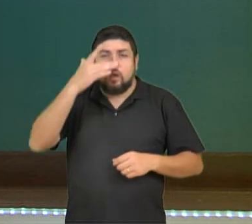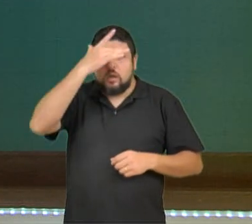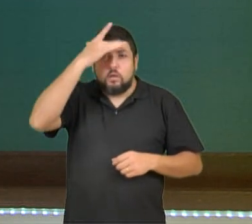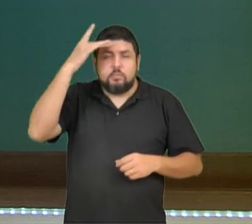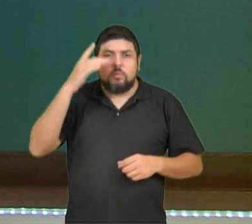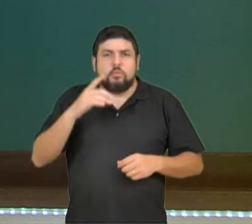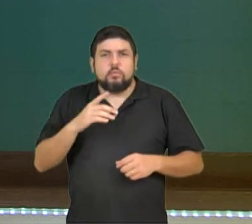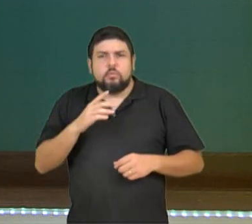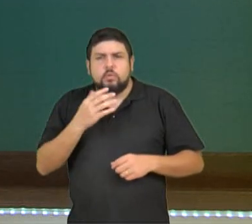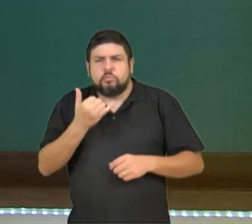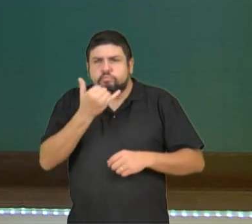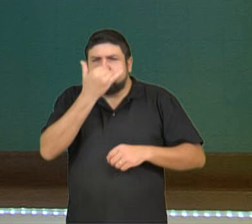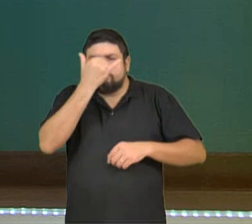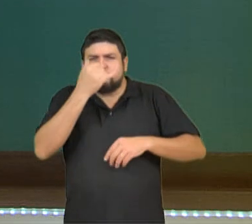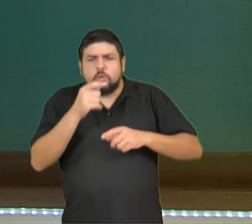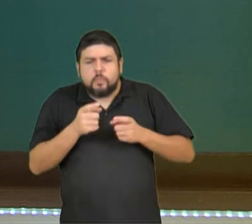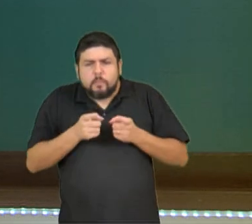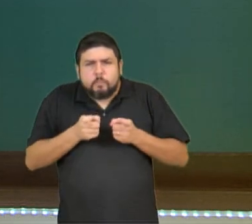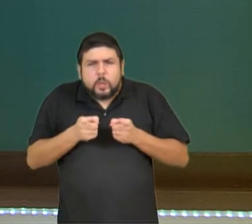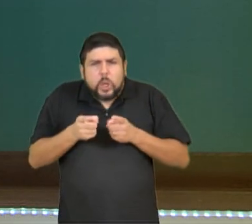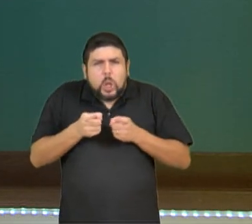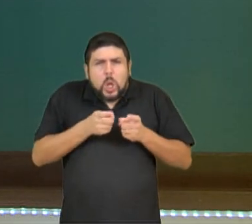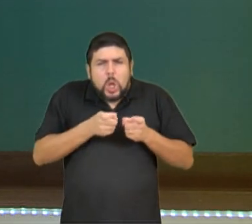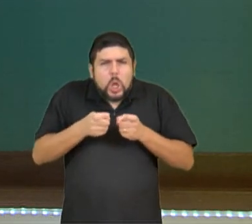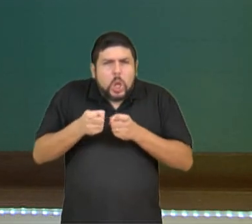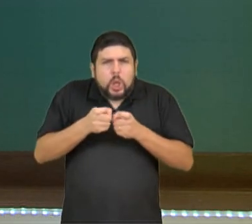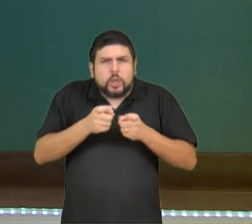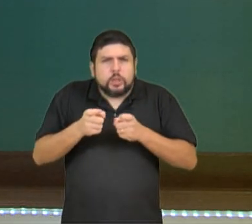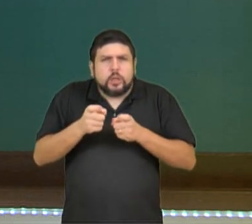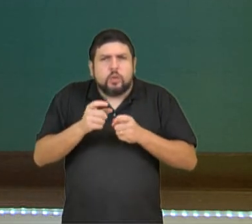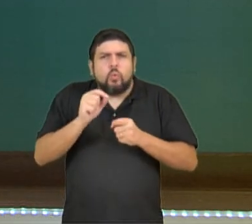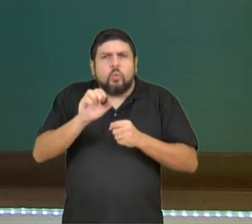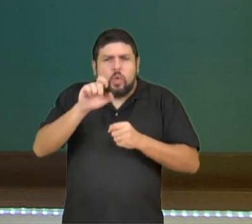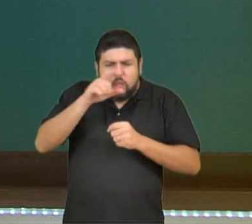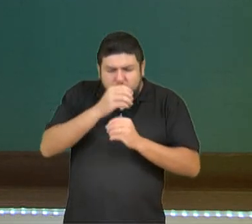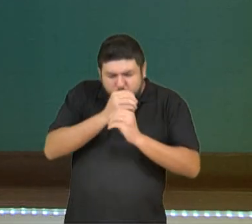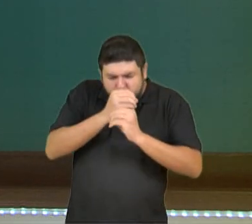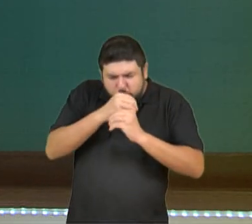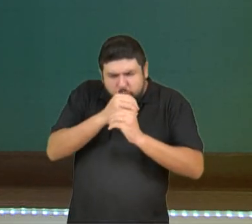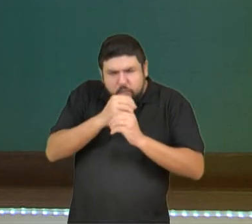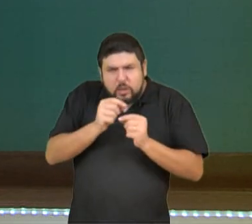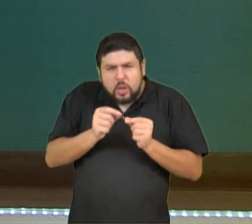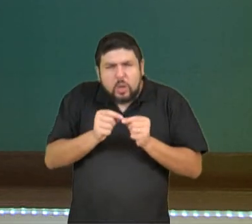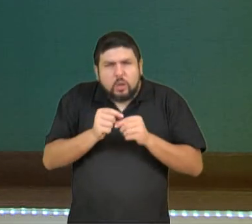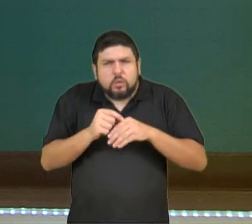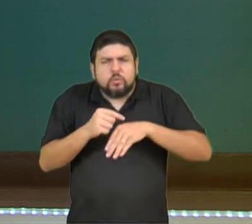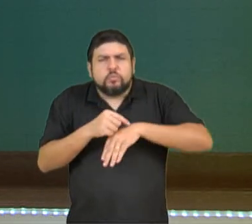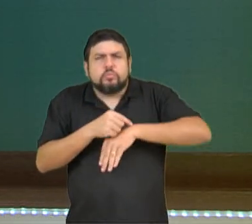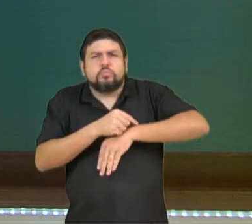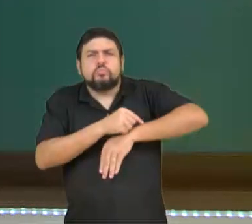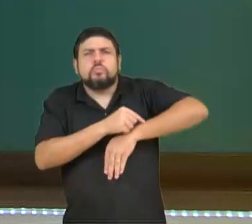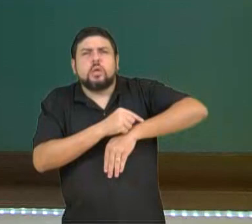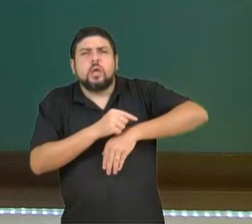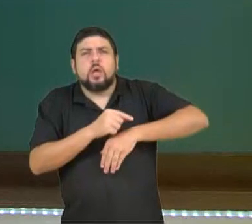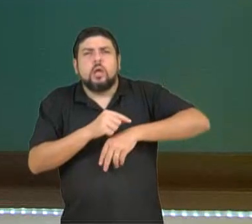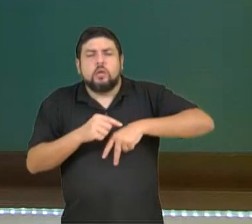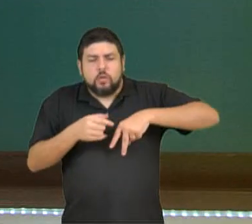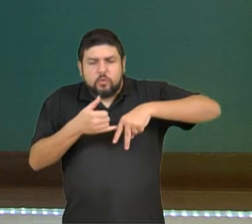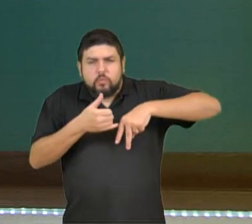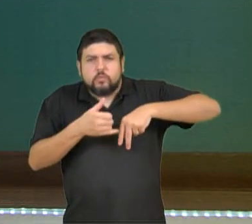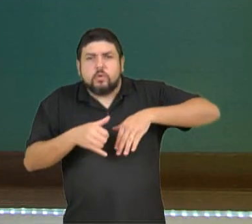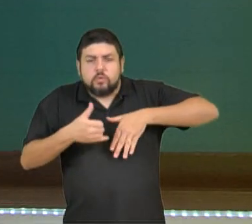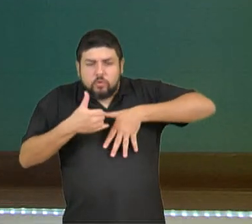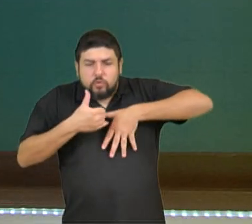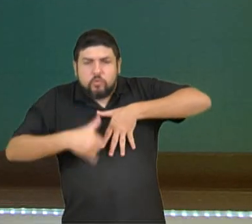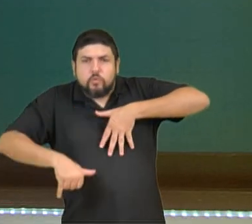um verme microscópico, que vai se instalar nos vasos linfáticos. E esses vermes